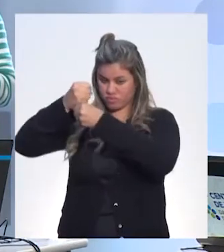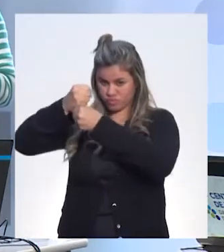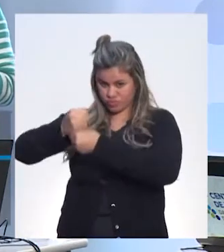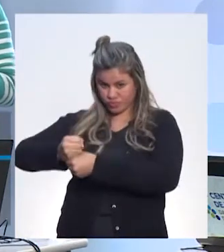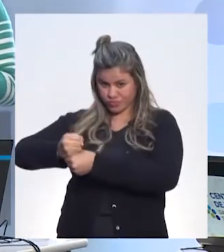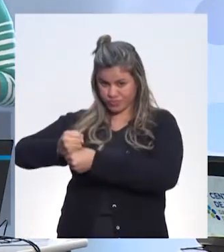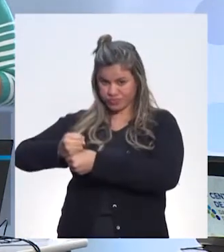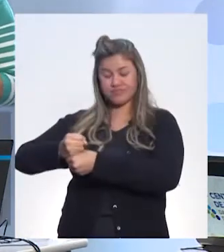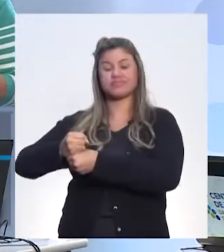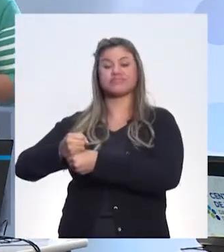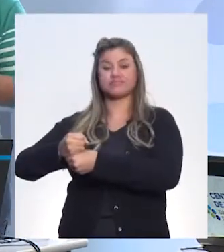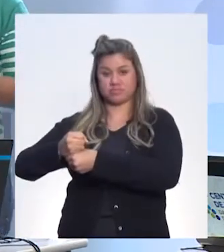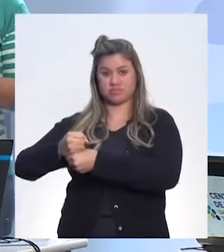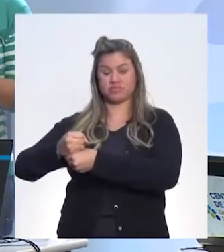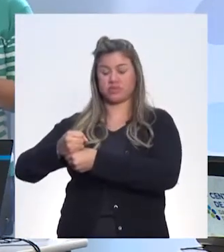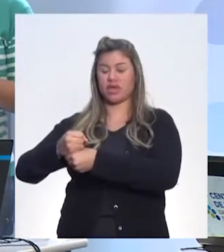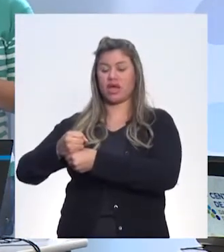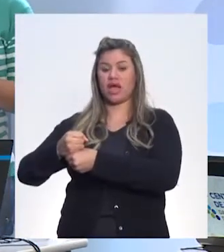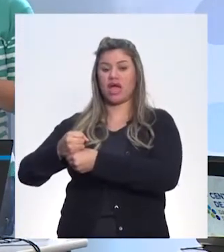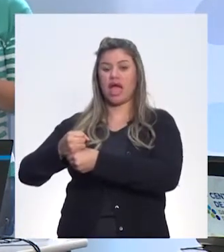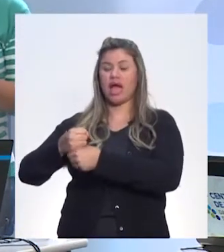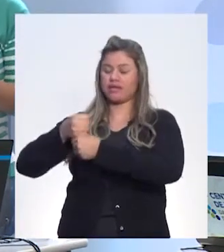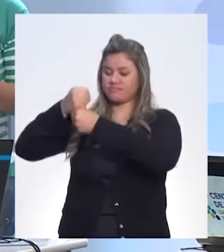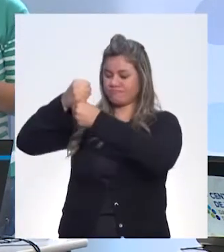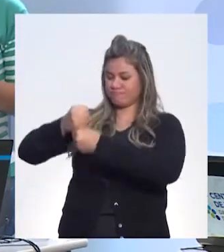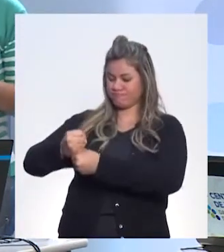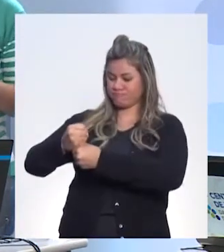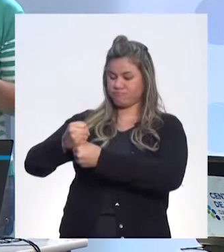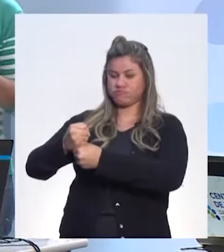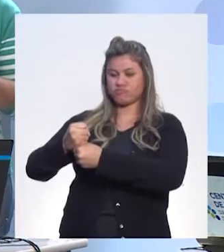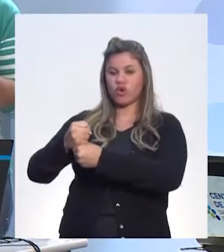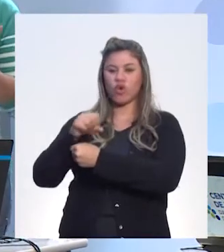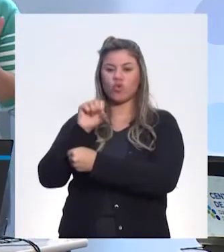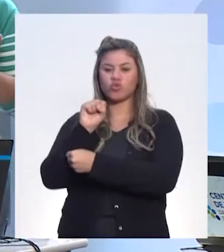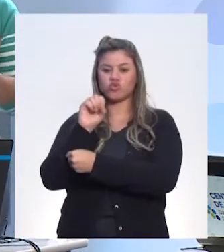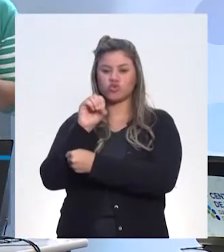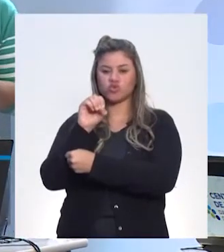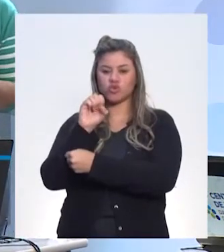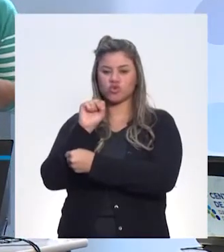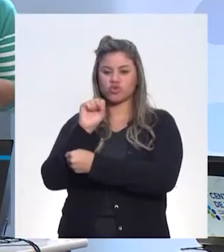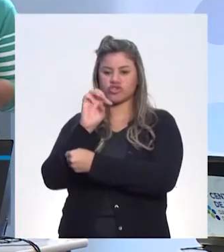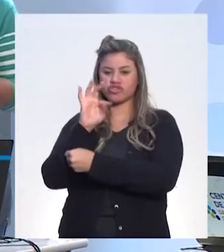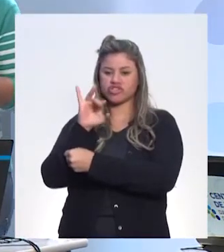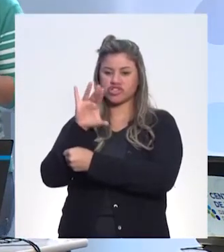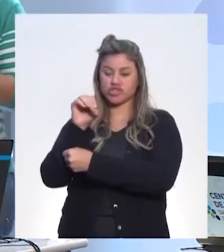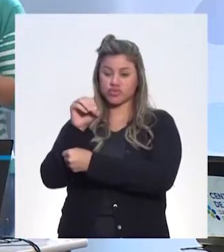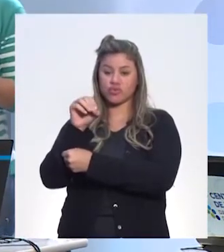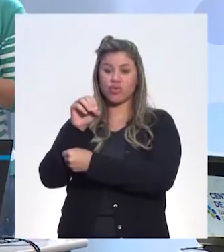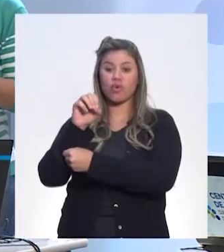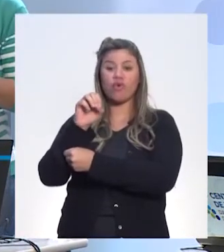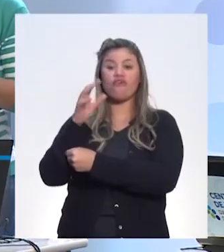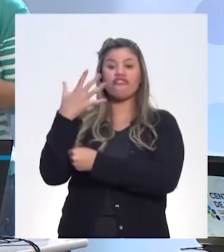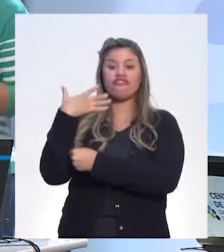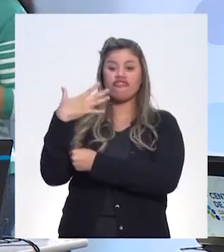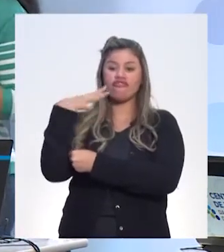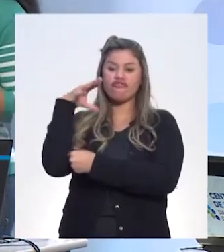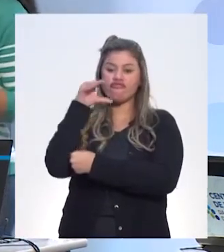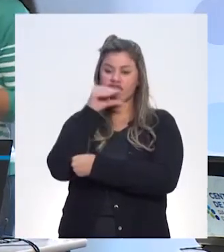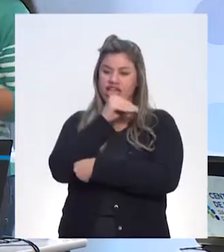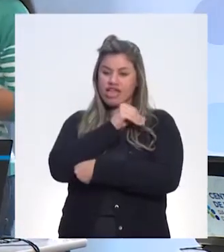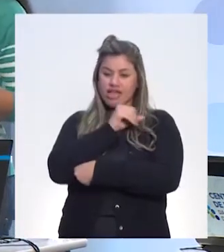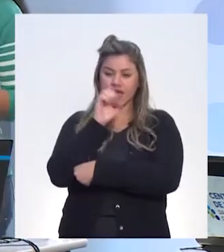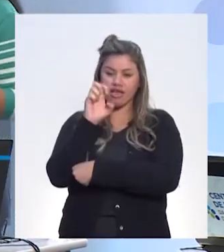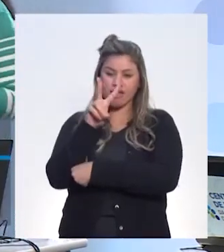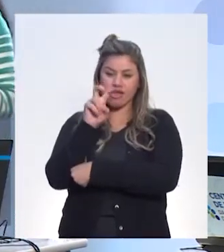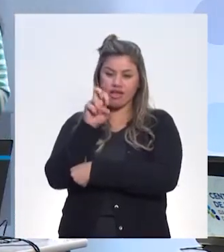chão. E que ela mediu no solstício de verão e ela observou que essa